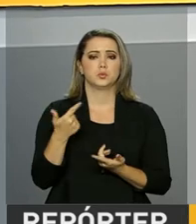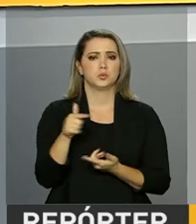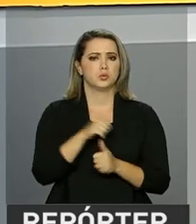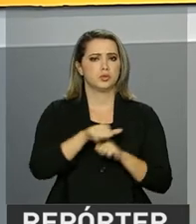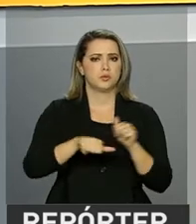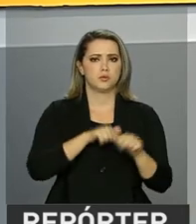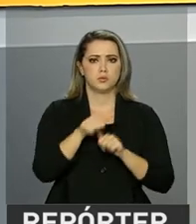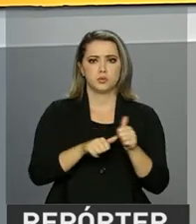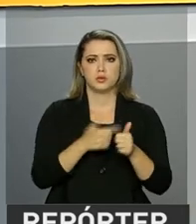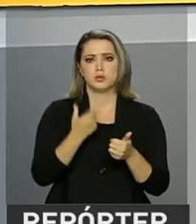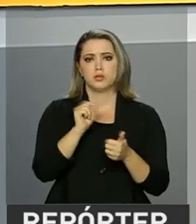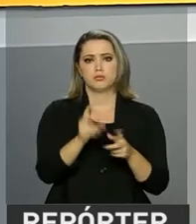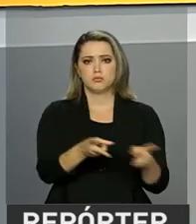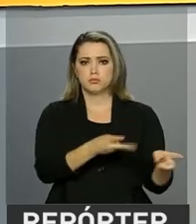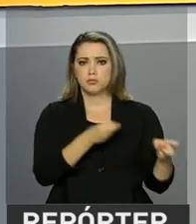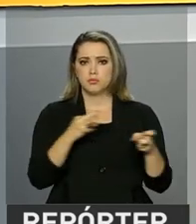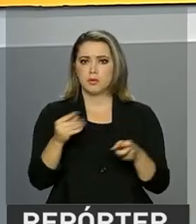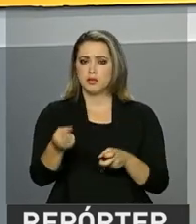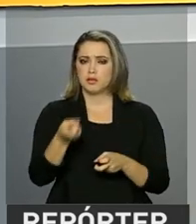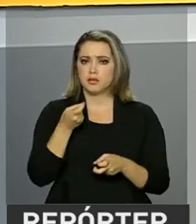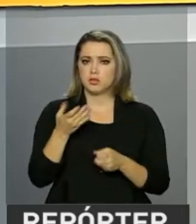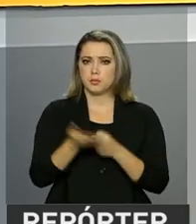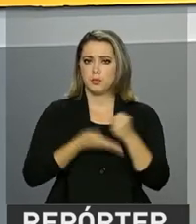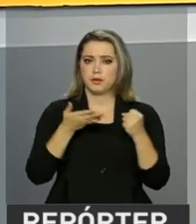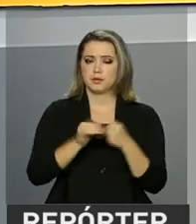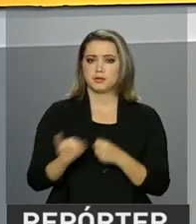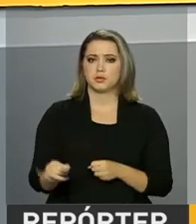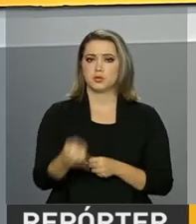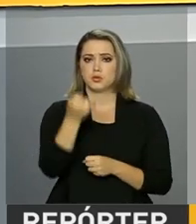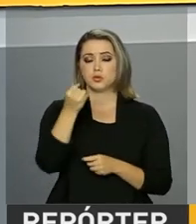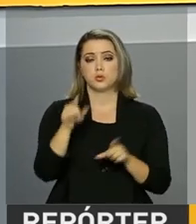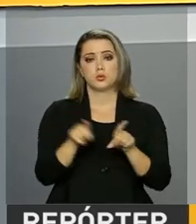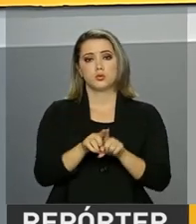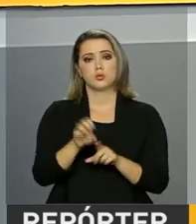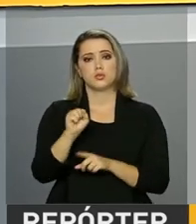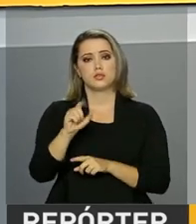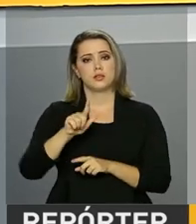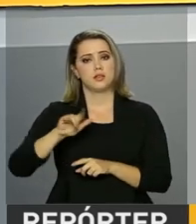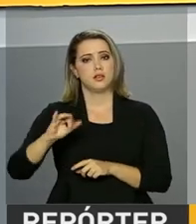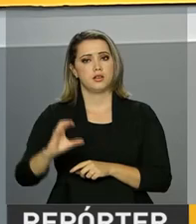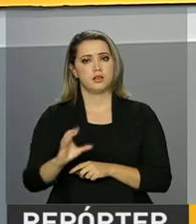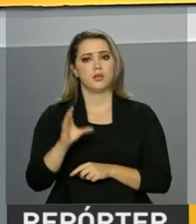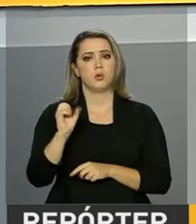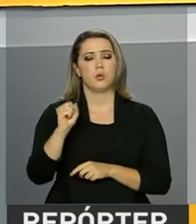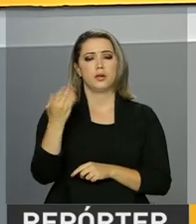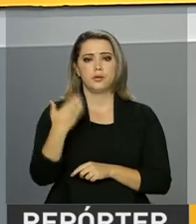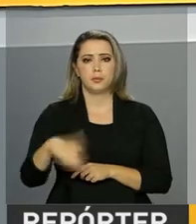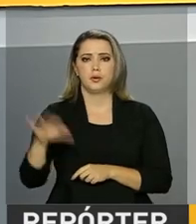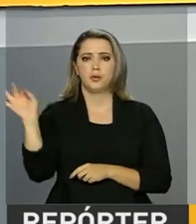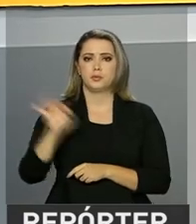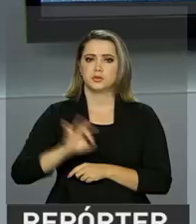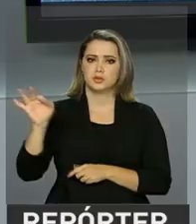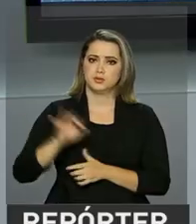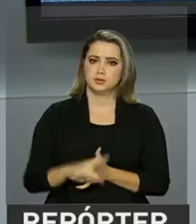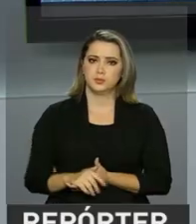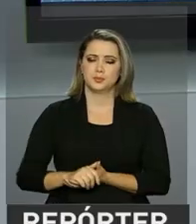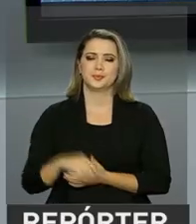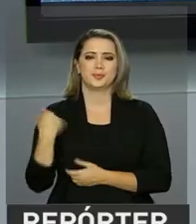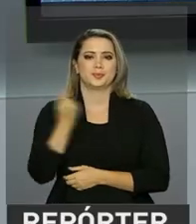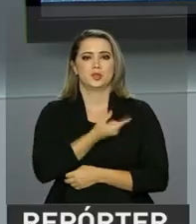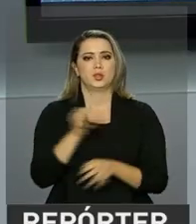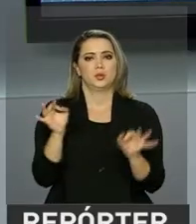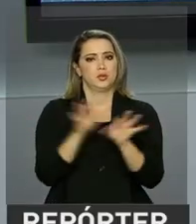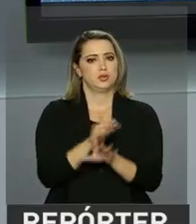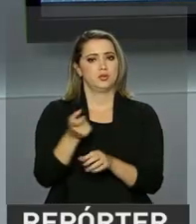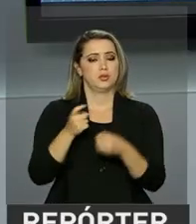a previsão para a taxa básica de juros da economia a selic mantida em oito e meio por cento nós ficamos